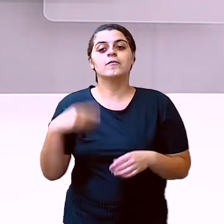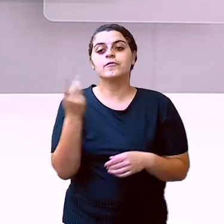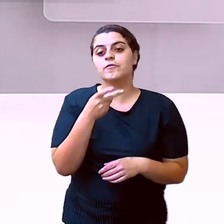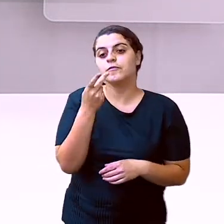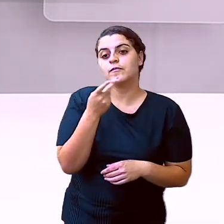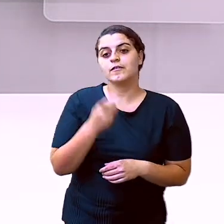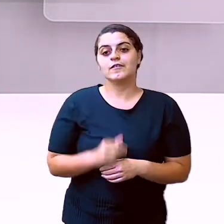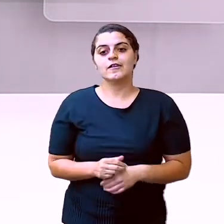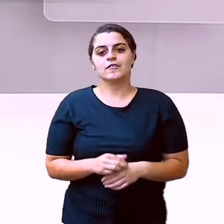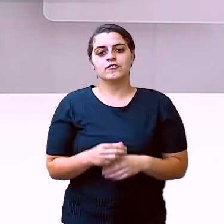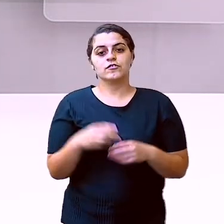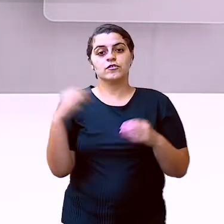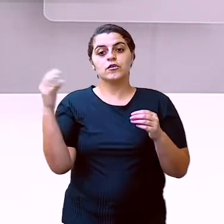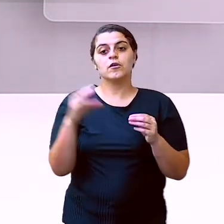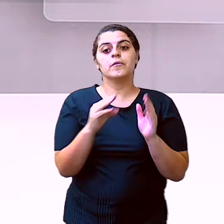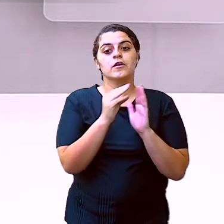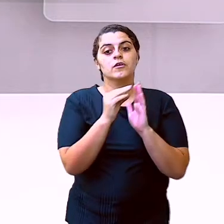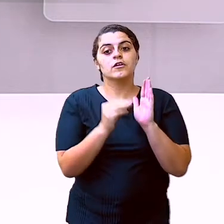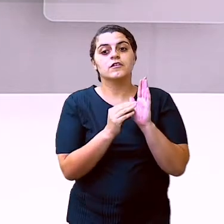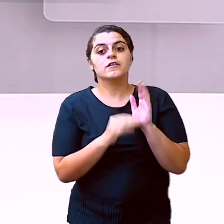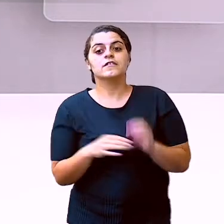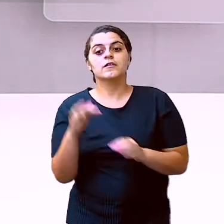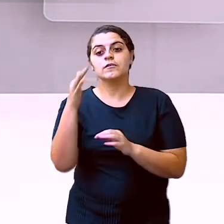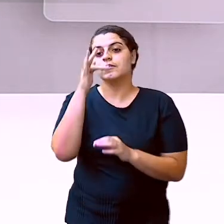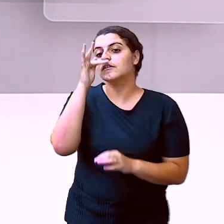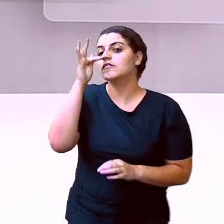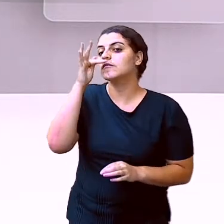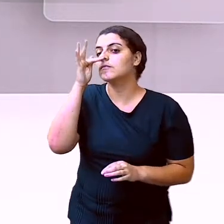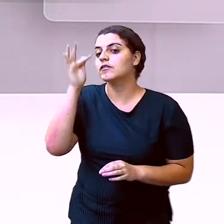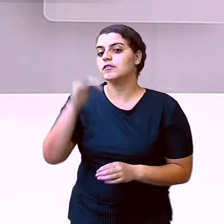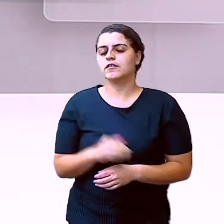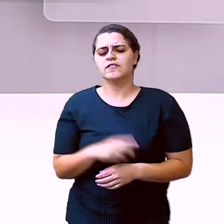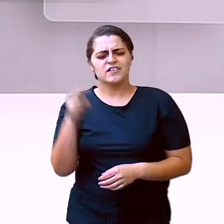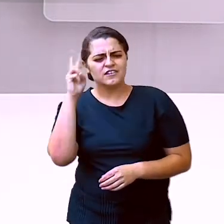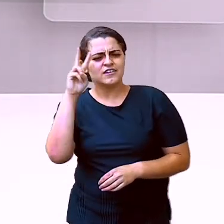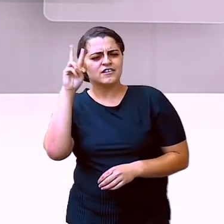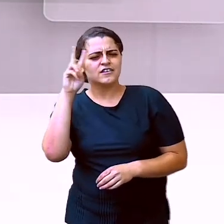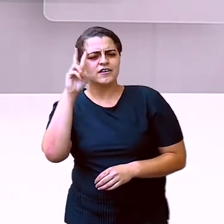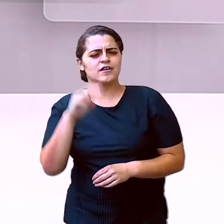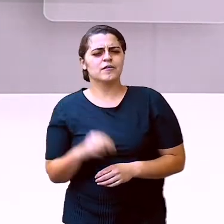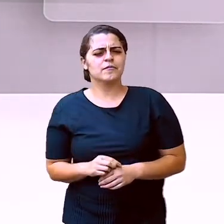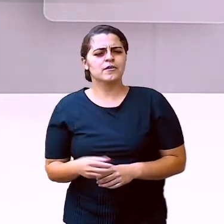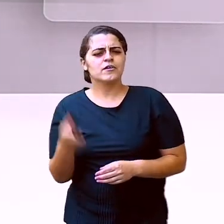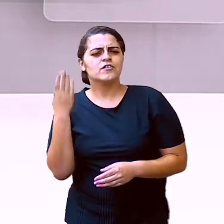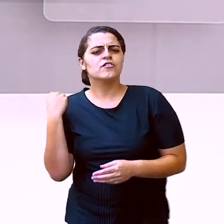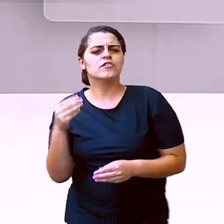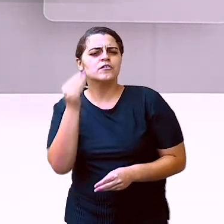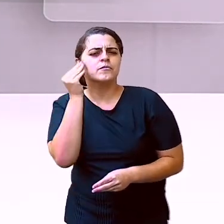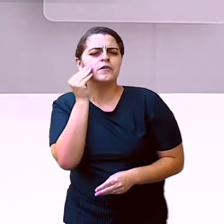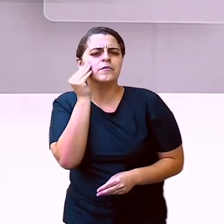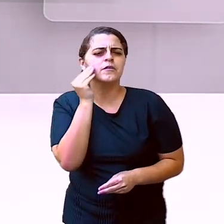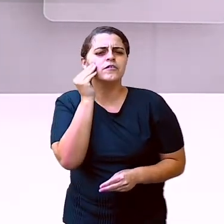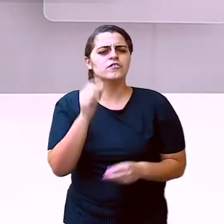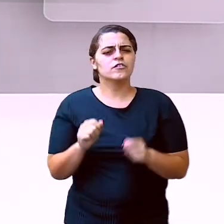falar sobre as partes das plantas. Vocês se lembram do nosso experimento na aula